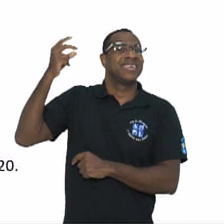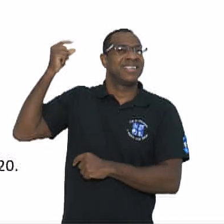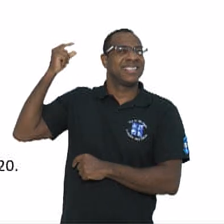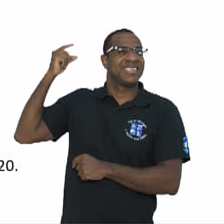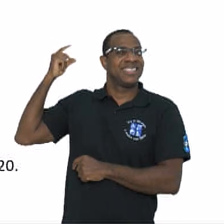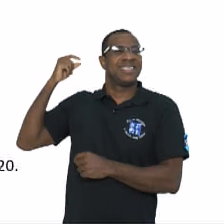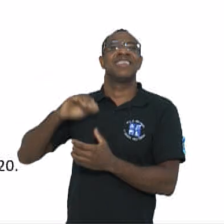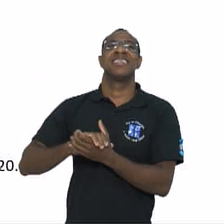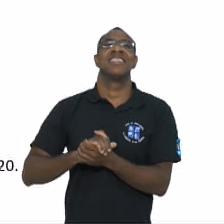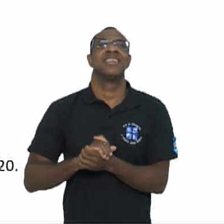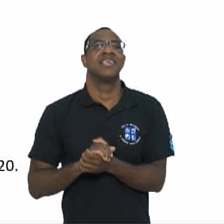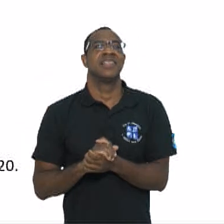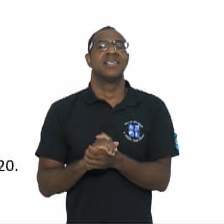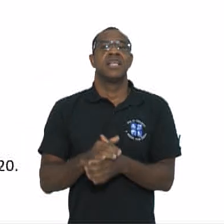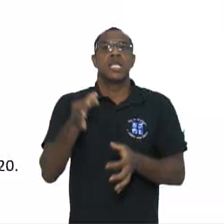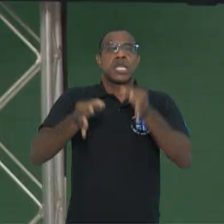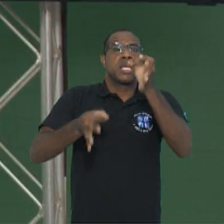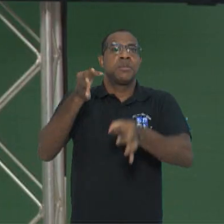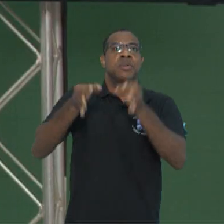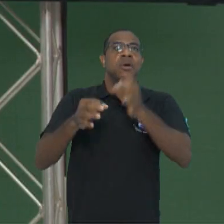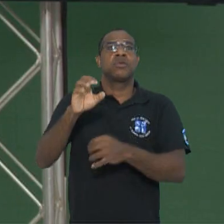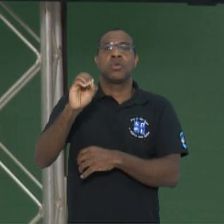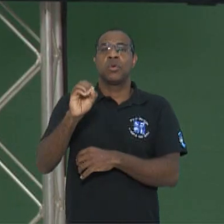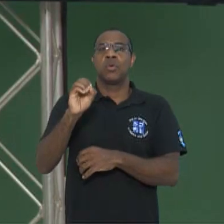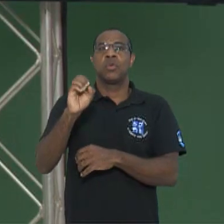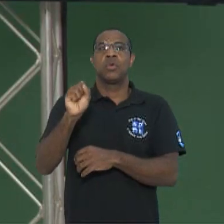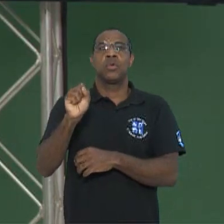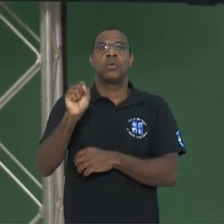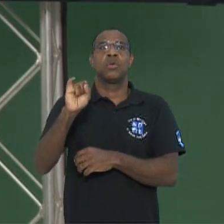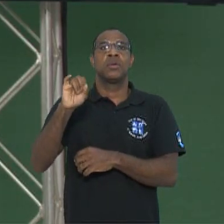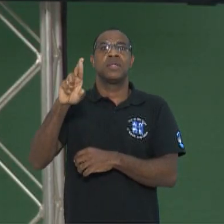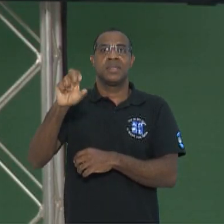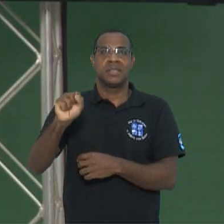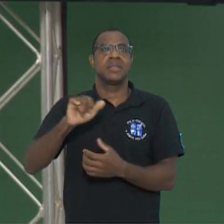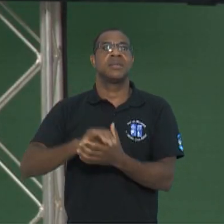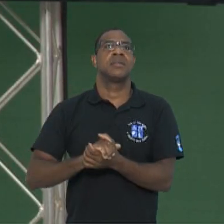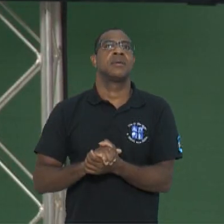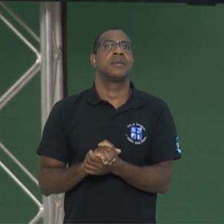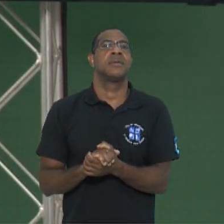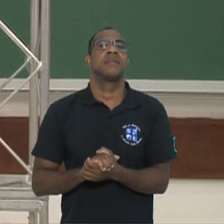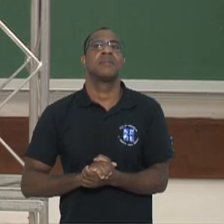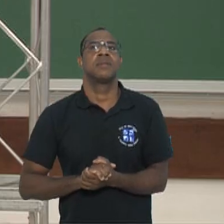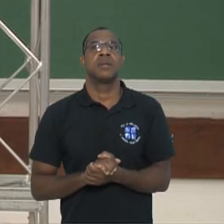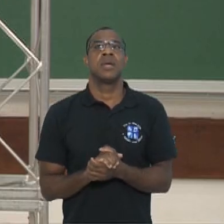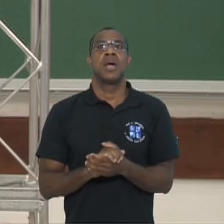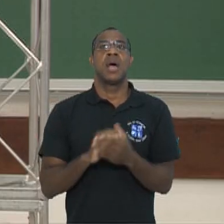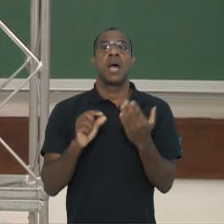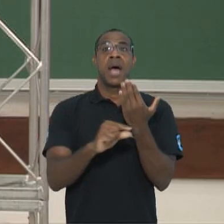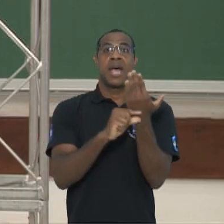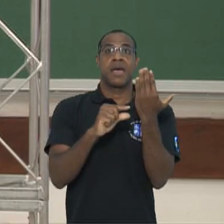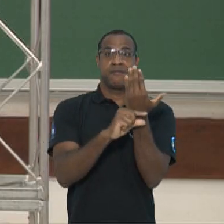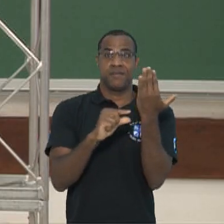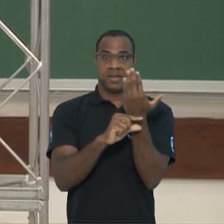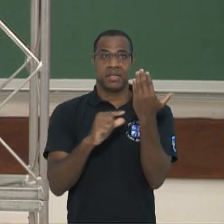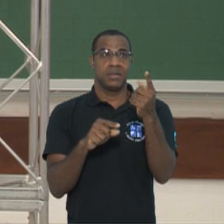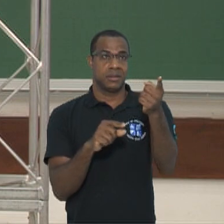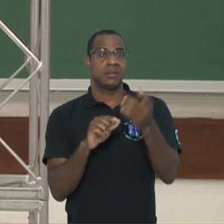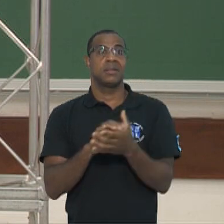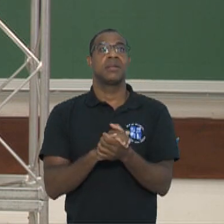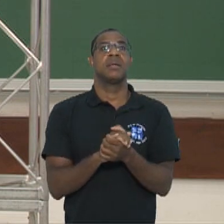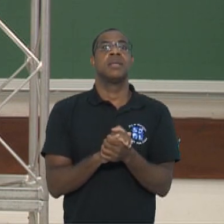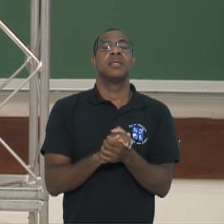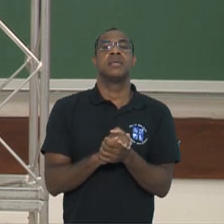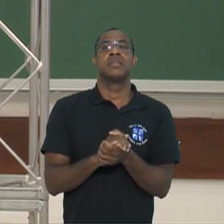na Antiguidade, Tribunal de Osíris, Livro dos Mortos. Nossas referências que utilizamos, professor Boulos, professor